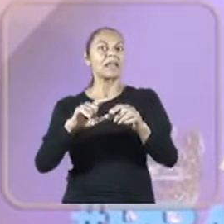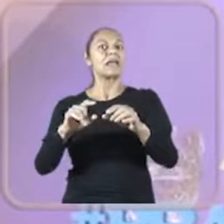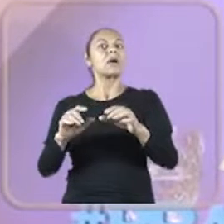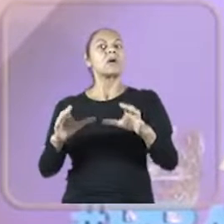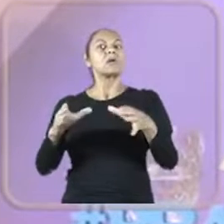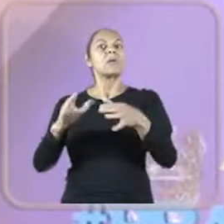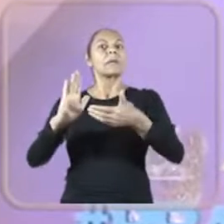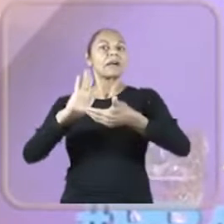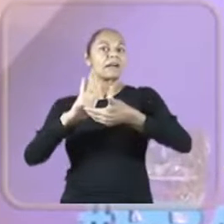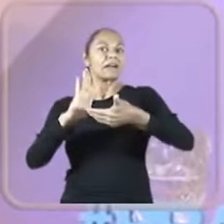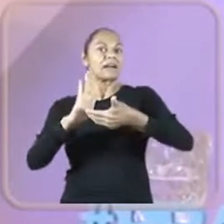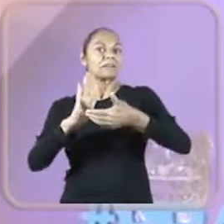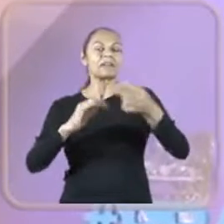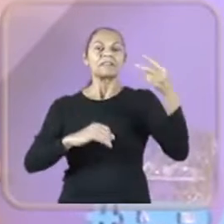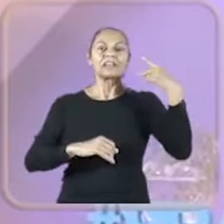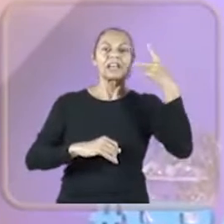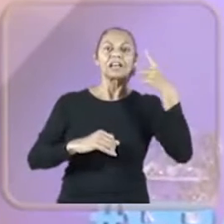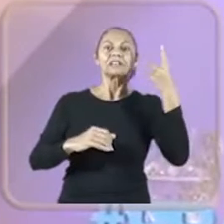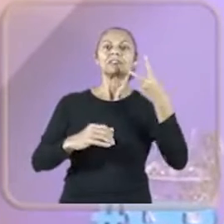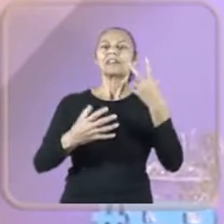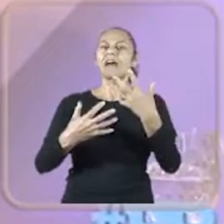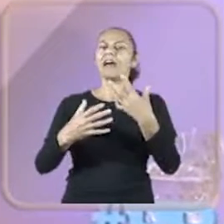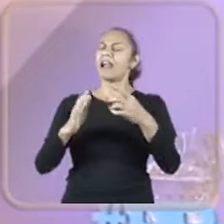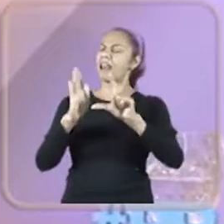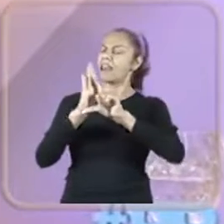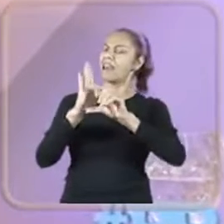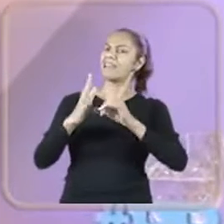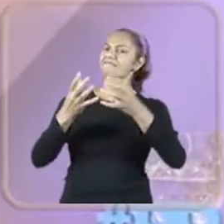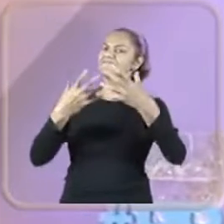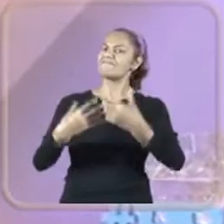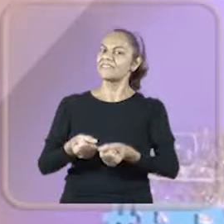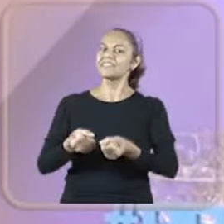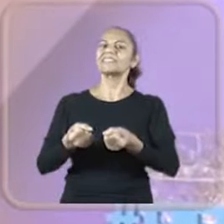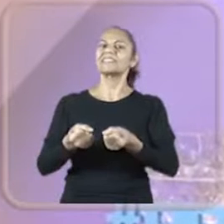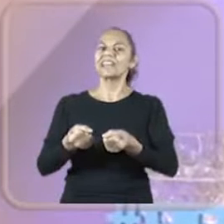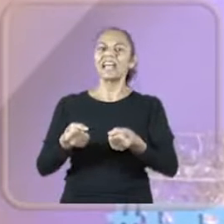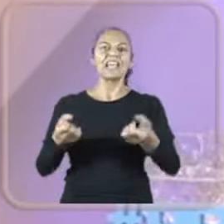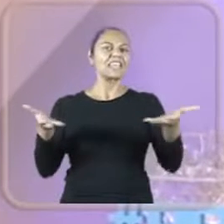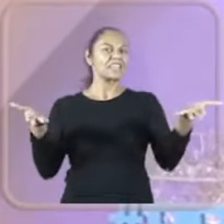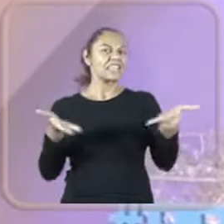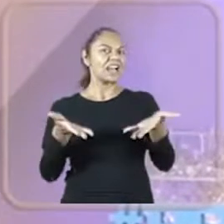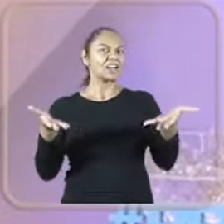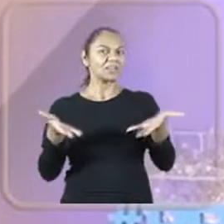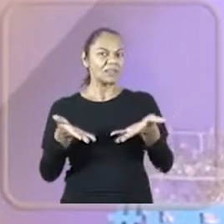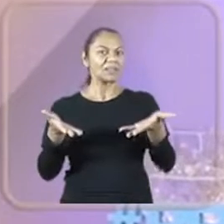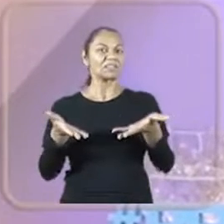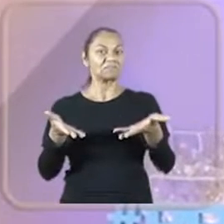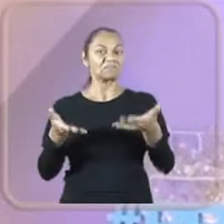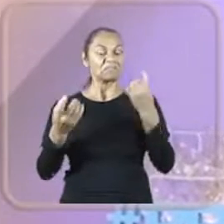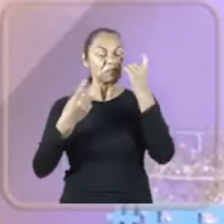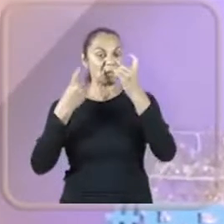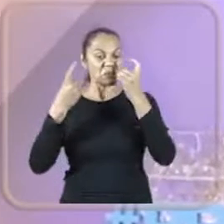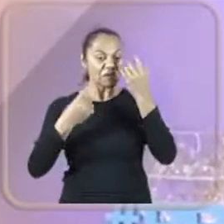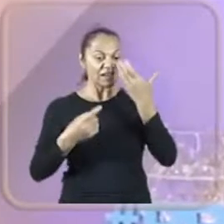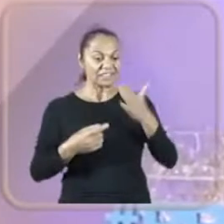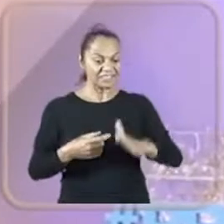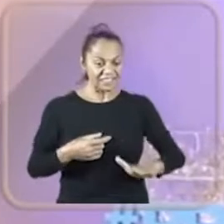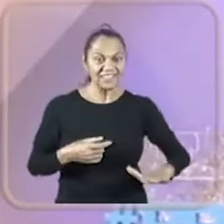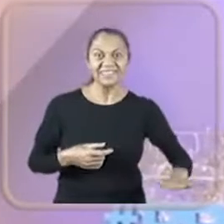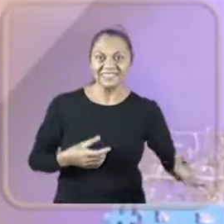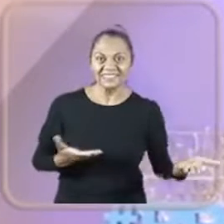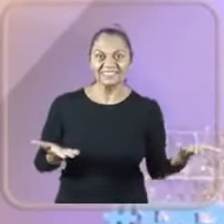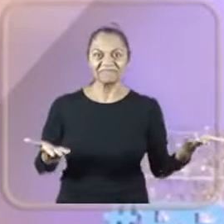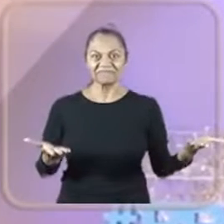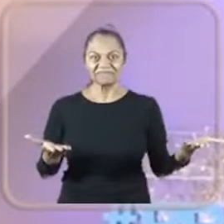ter sancionado, né, e com toda a atenção necessária para as nossas crianças. Também vou pedir licença para